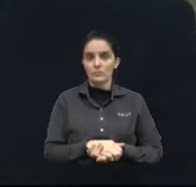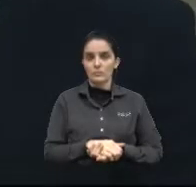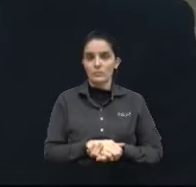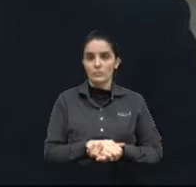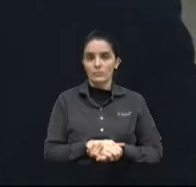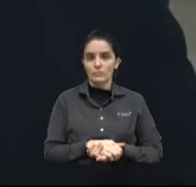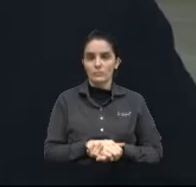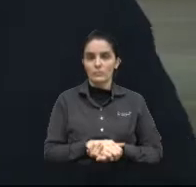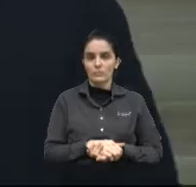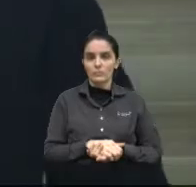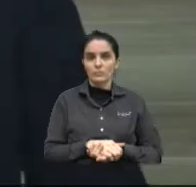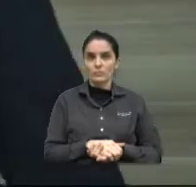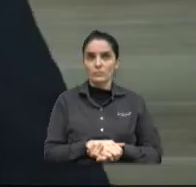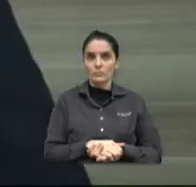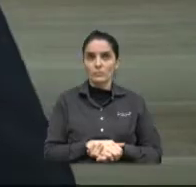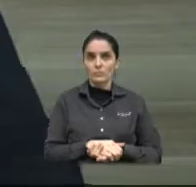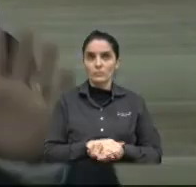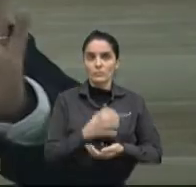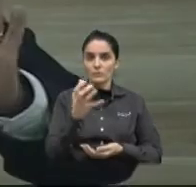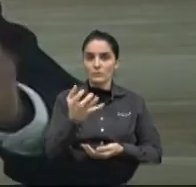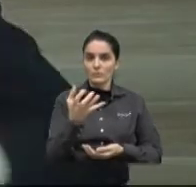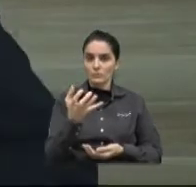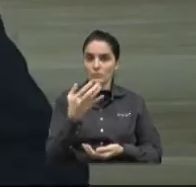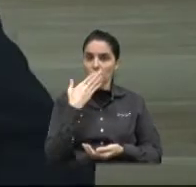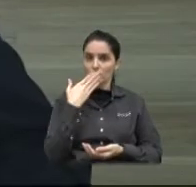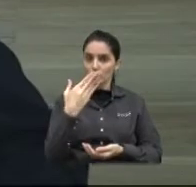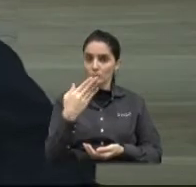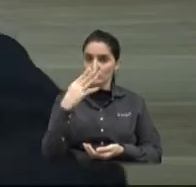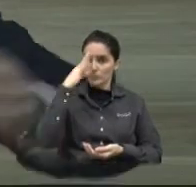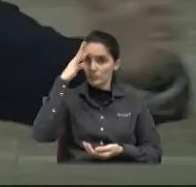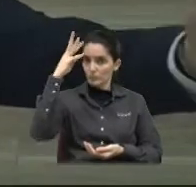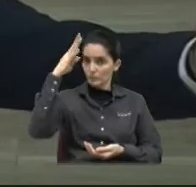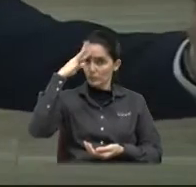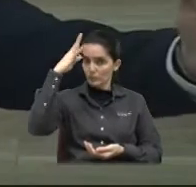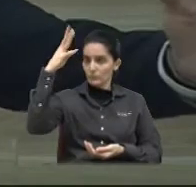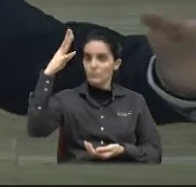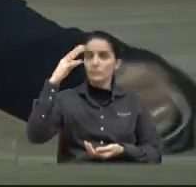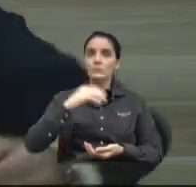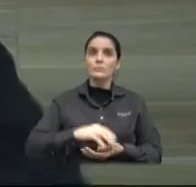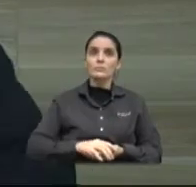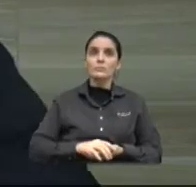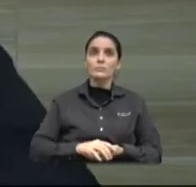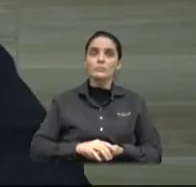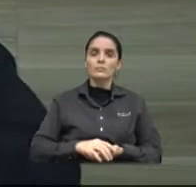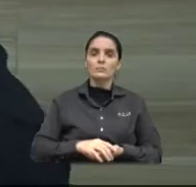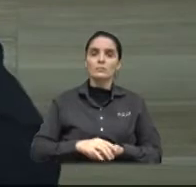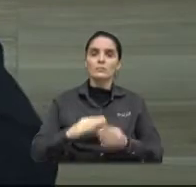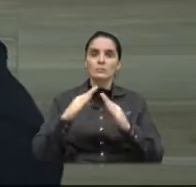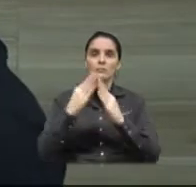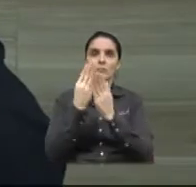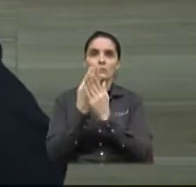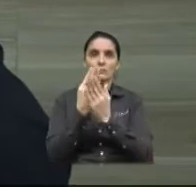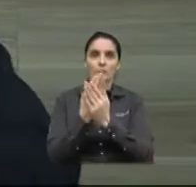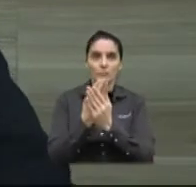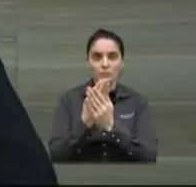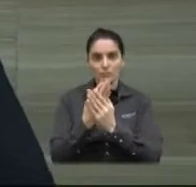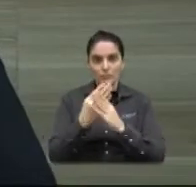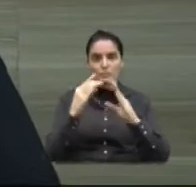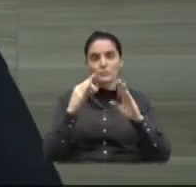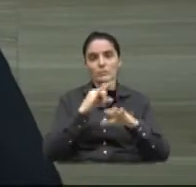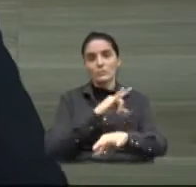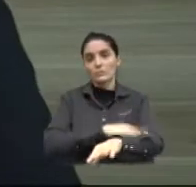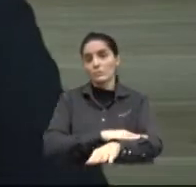situação eu queria agora que a gente fizesse uma reflexão libera se na escola estadual o banheiro transgênero